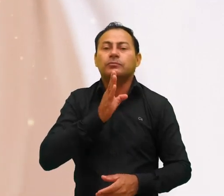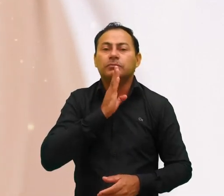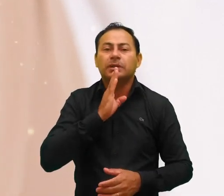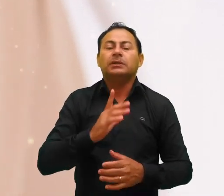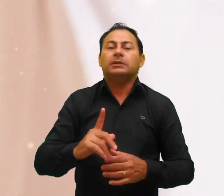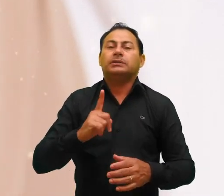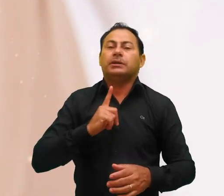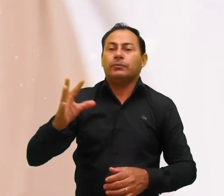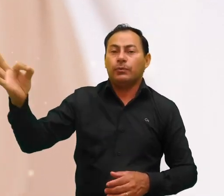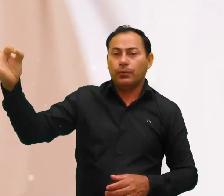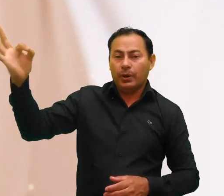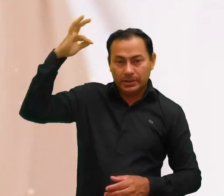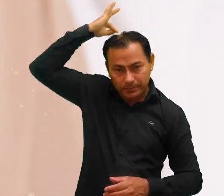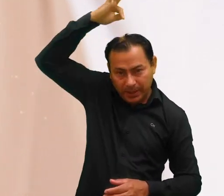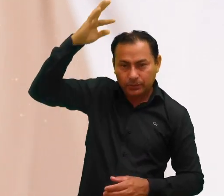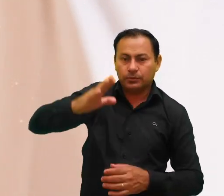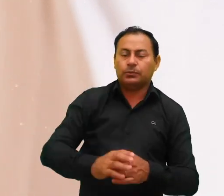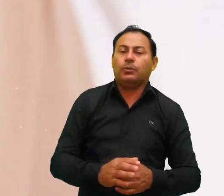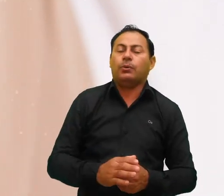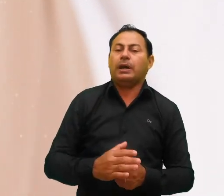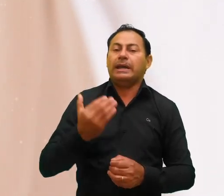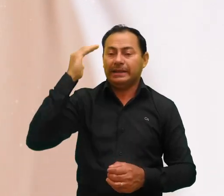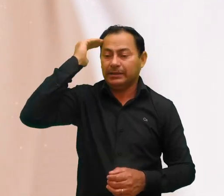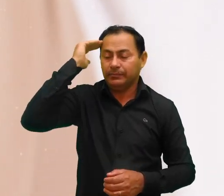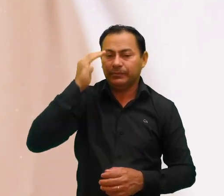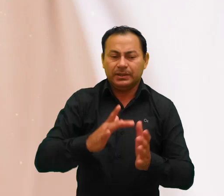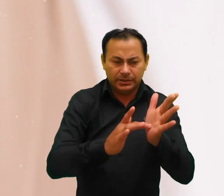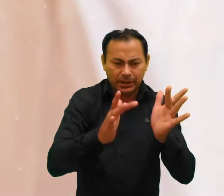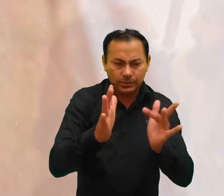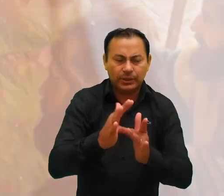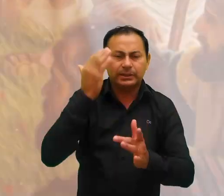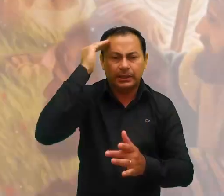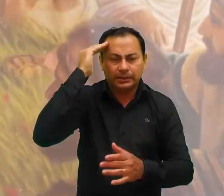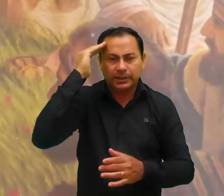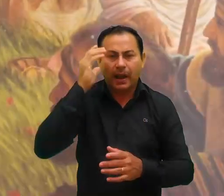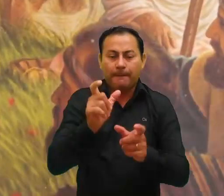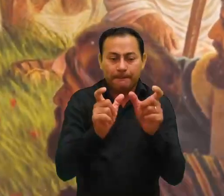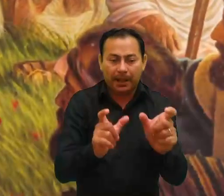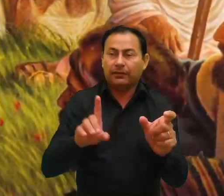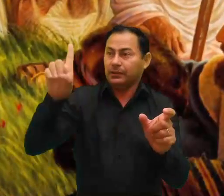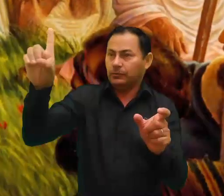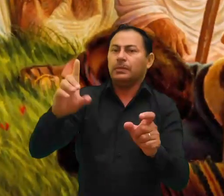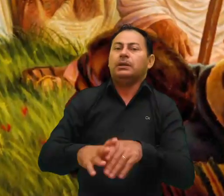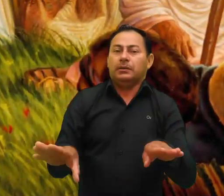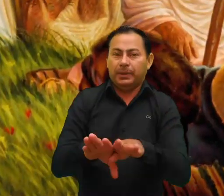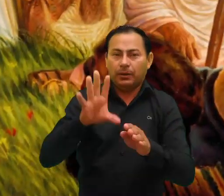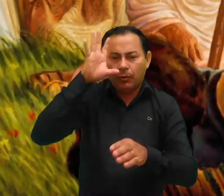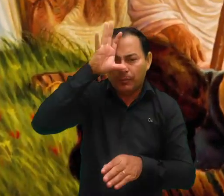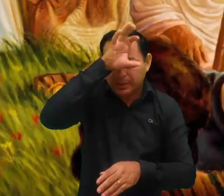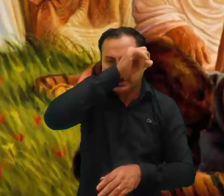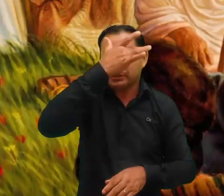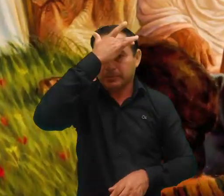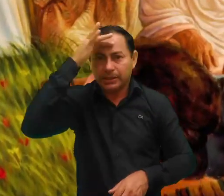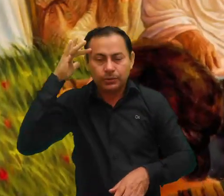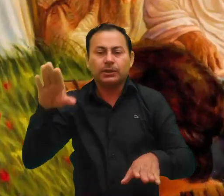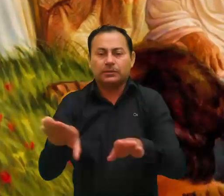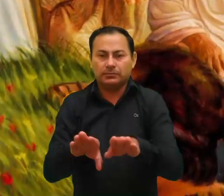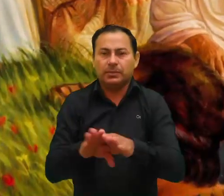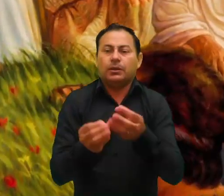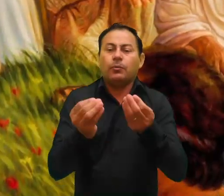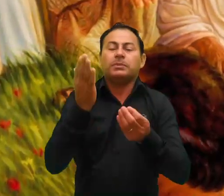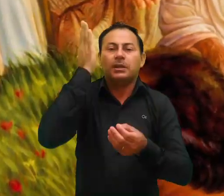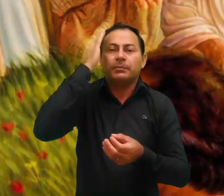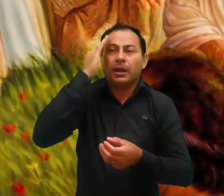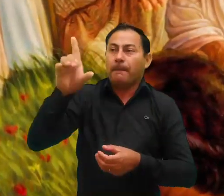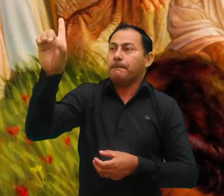do entendimento. Ele não apenas entendia a palavra de Deus. Ele compreendia as pessoas e sabia